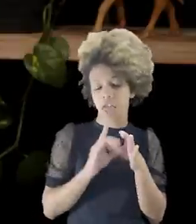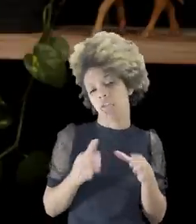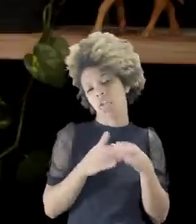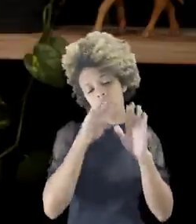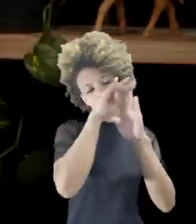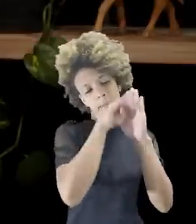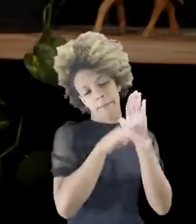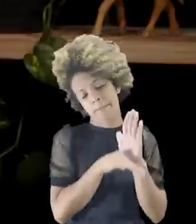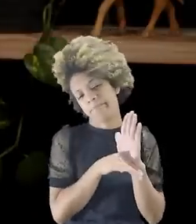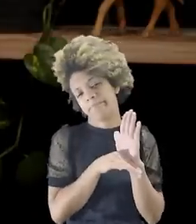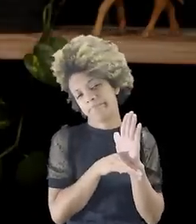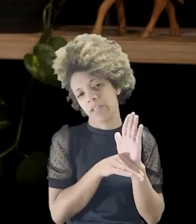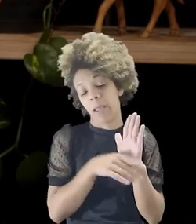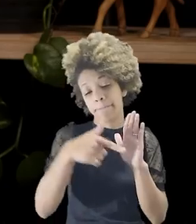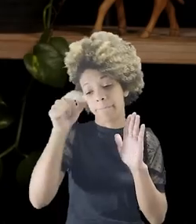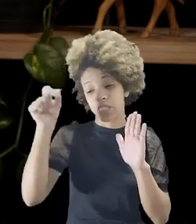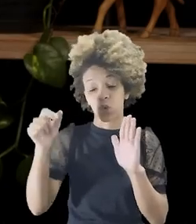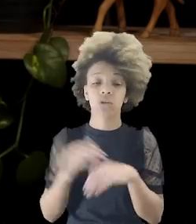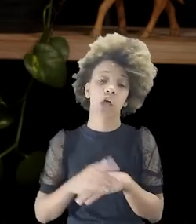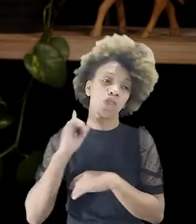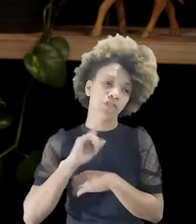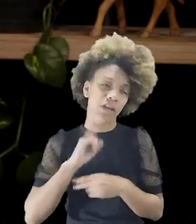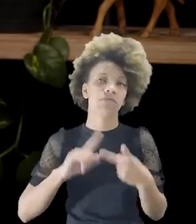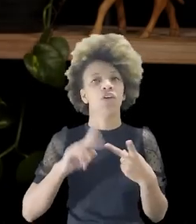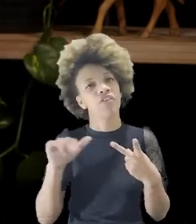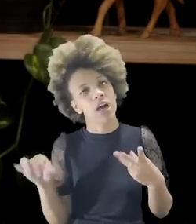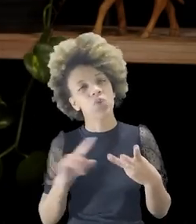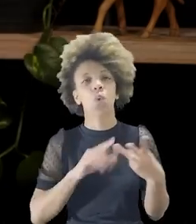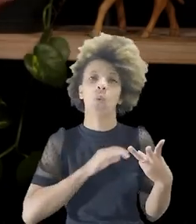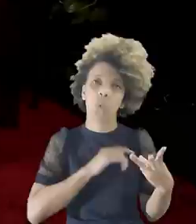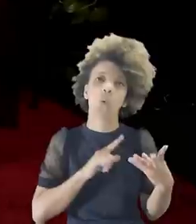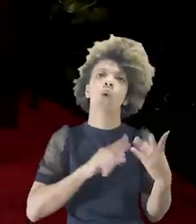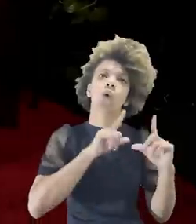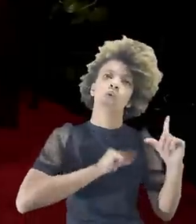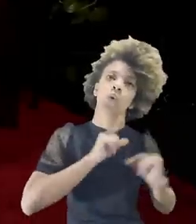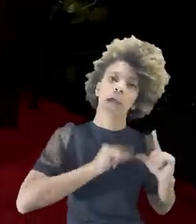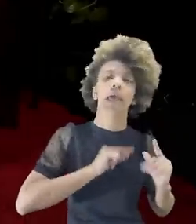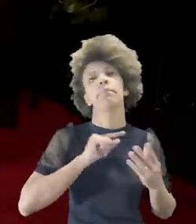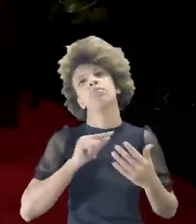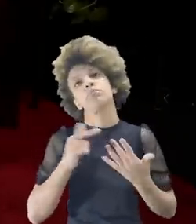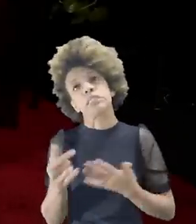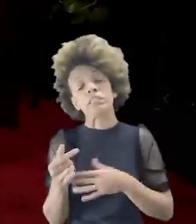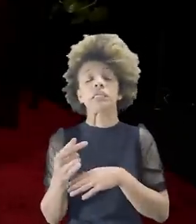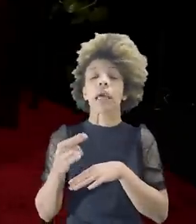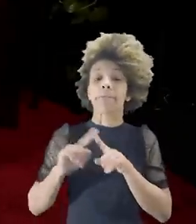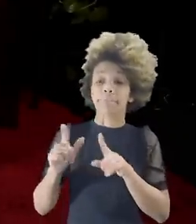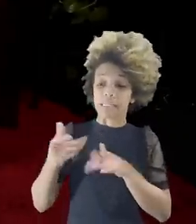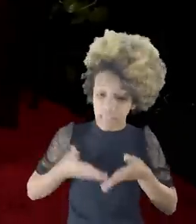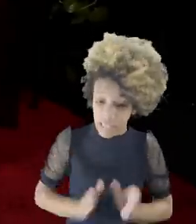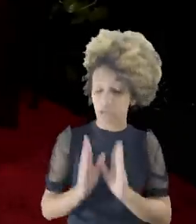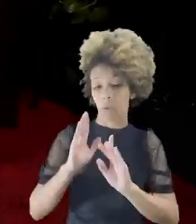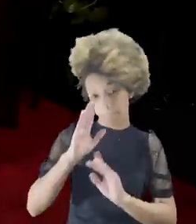entram no hall né digamos assim de jogadores para serem escolhidos para jogar no Flamengo no Vasco no Corinthians no Grêmio no Inter e aí o cara que se